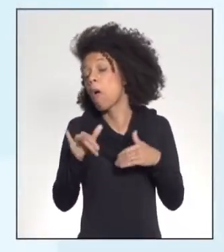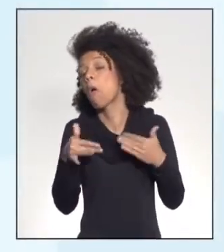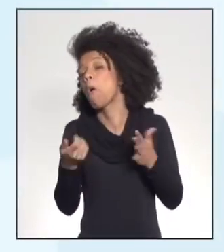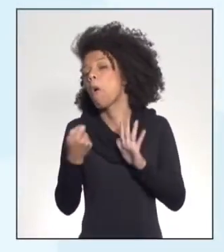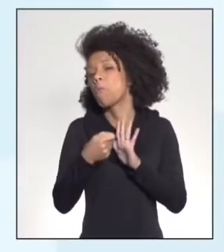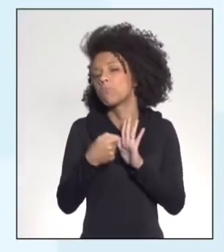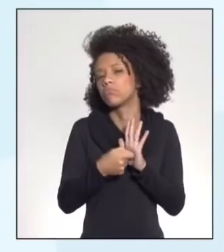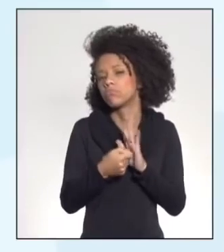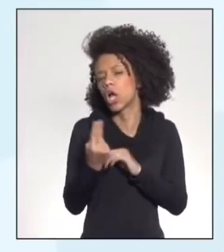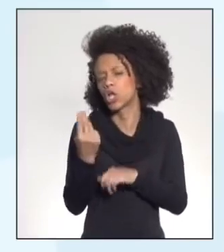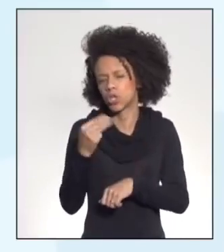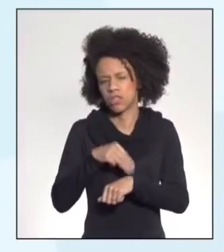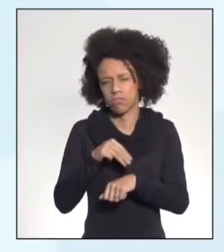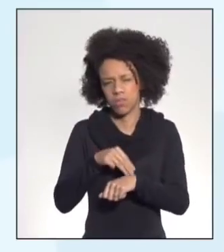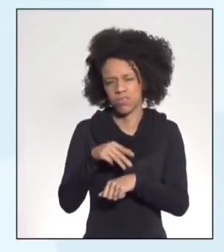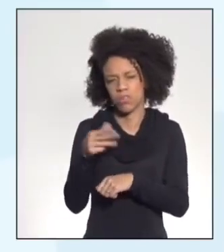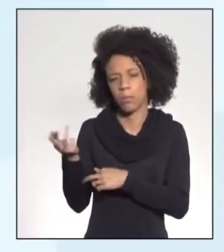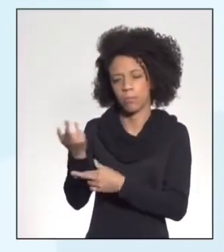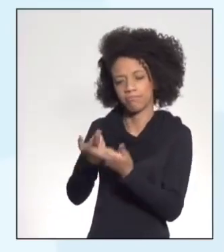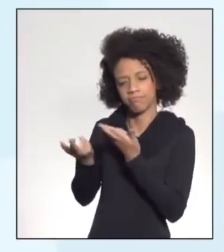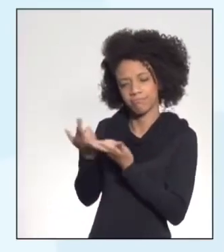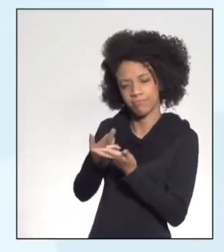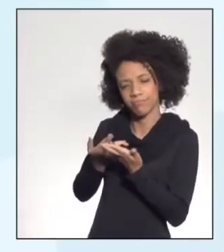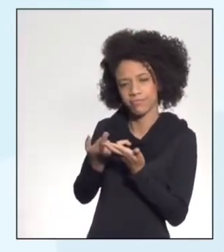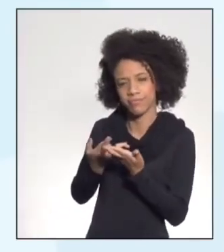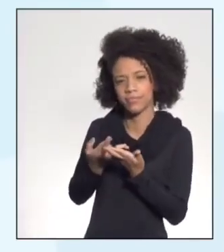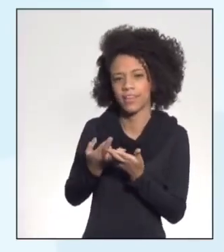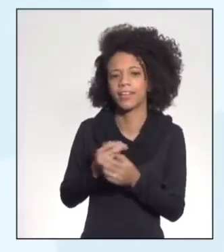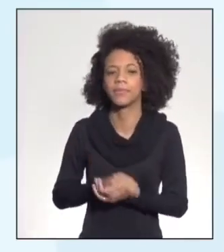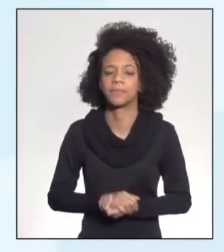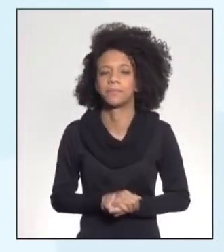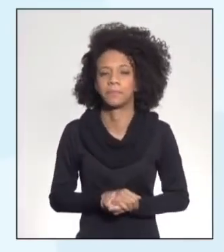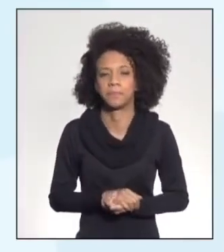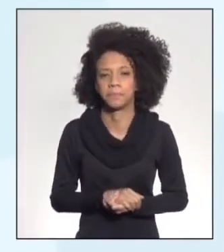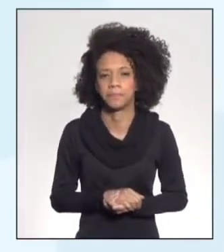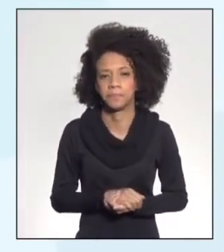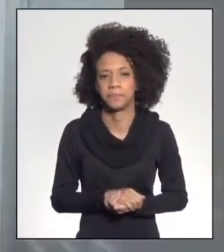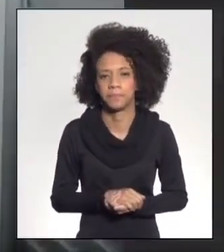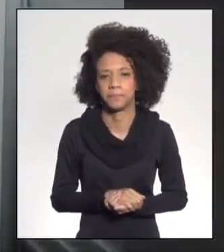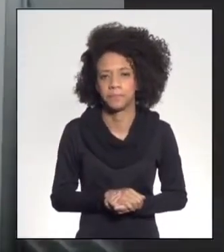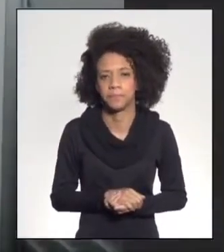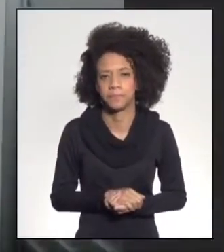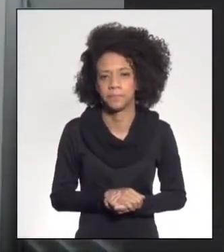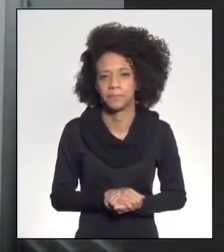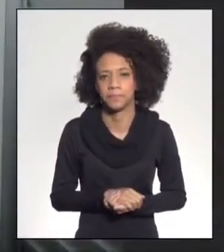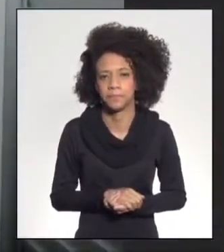vou dar 2 minutos no chat para vocês escreverem, as perguntas ficam na tela.